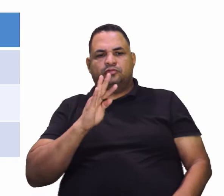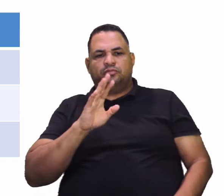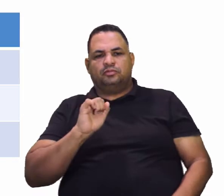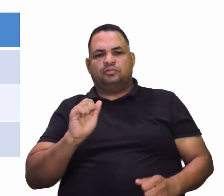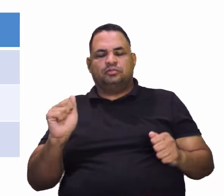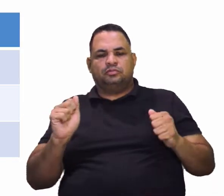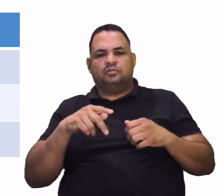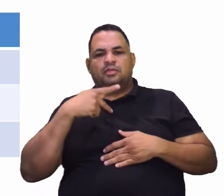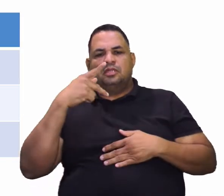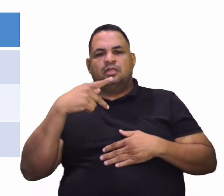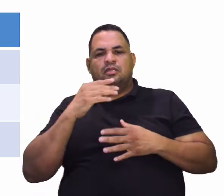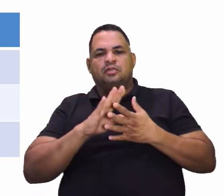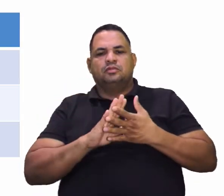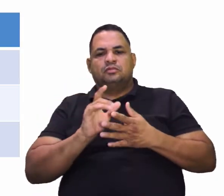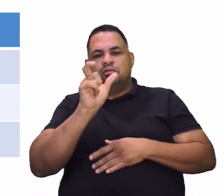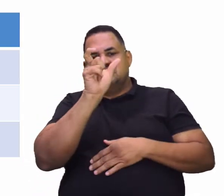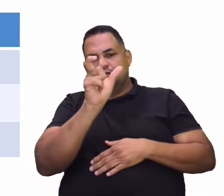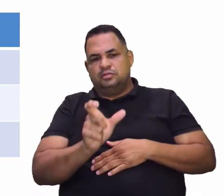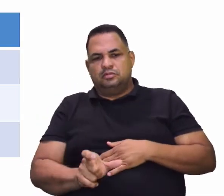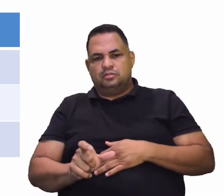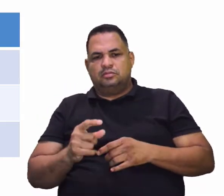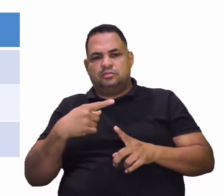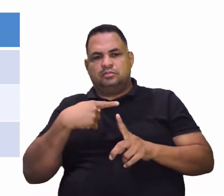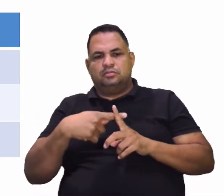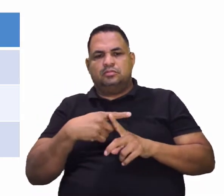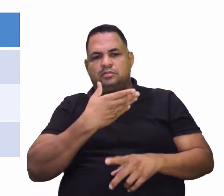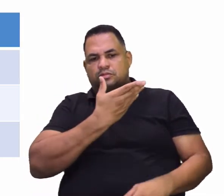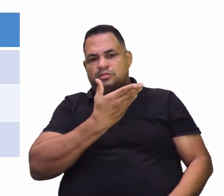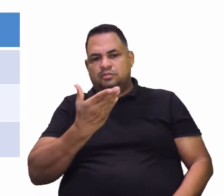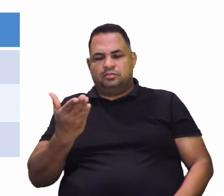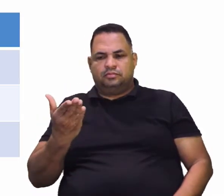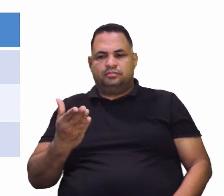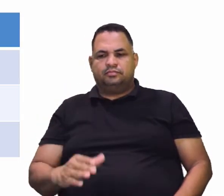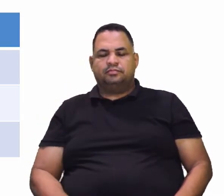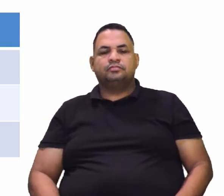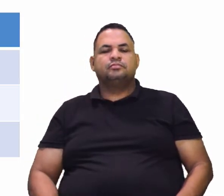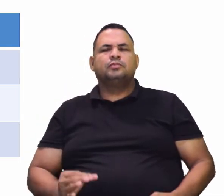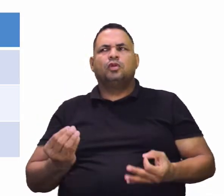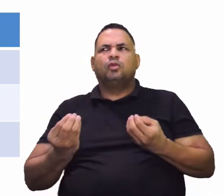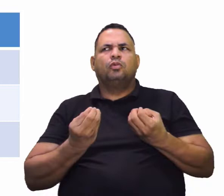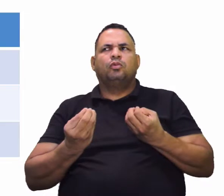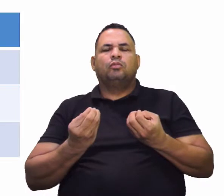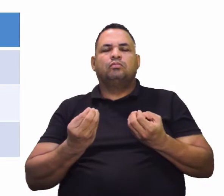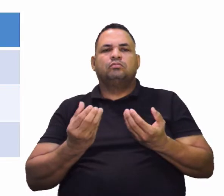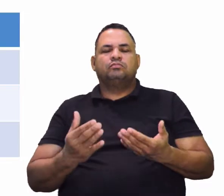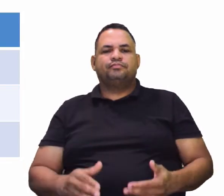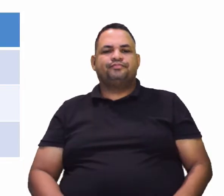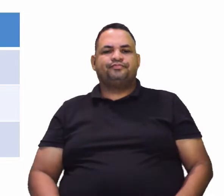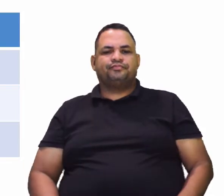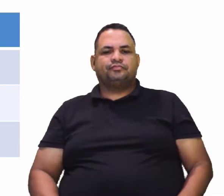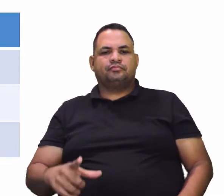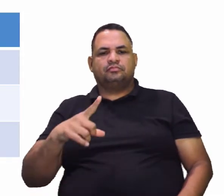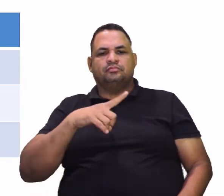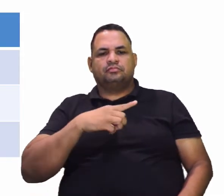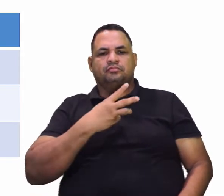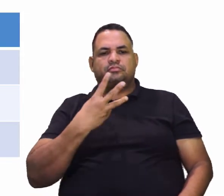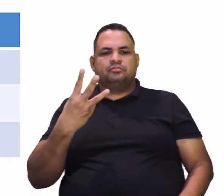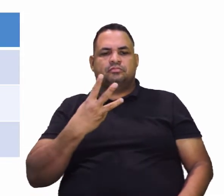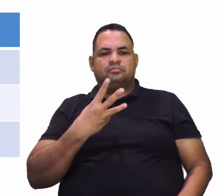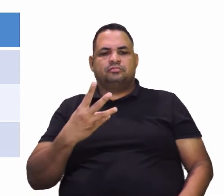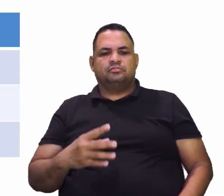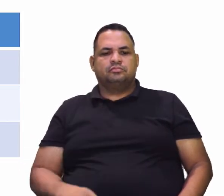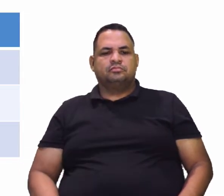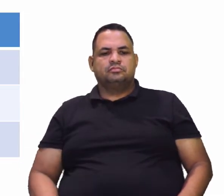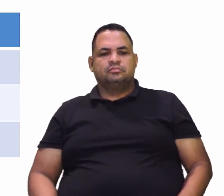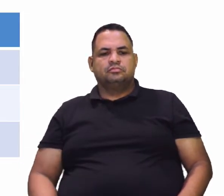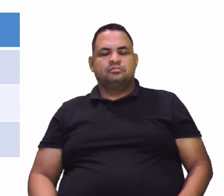conjugado, conforme o sujeito, mais going to. Como assim to be conjugado? São 3 to be, verbo to